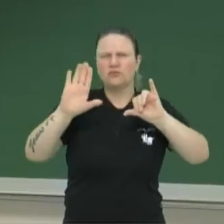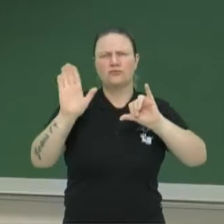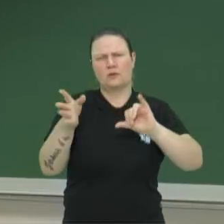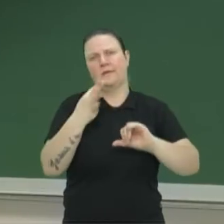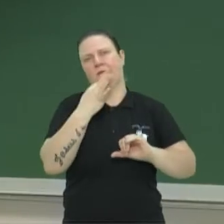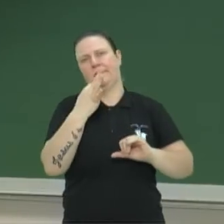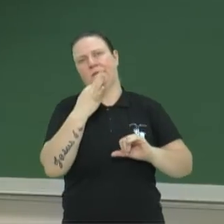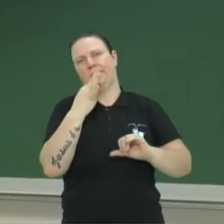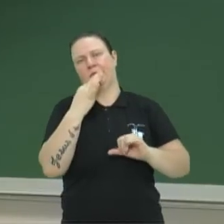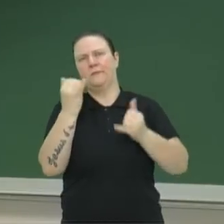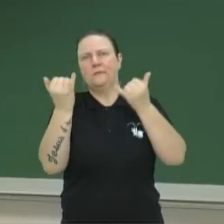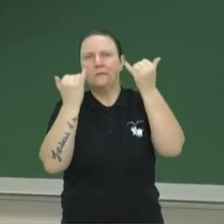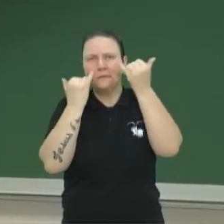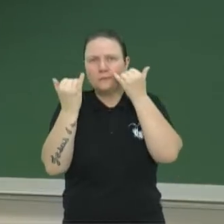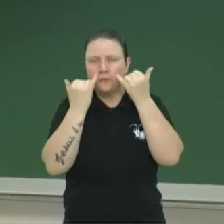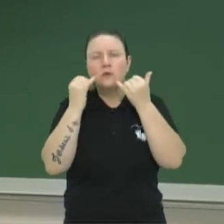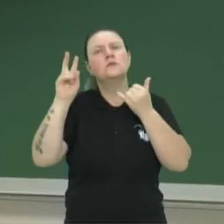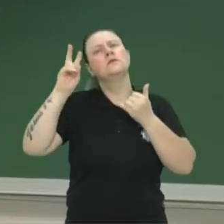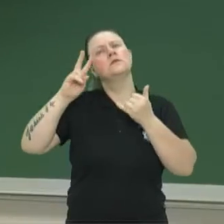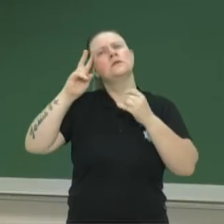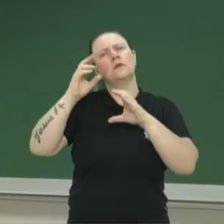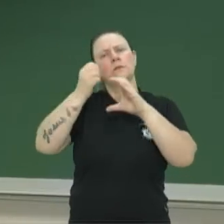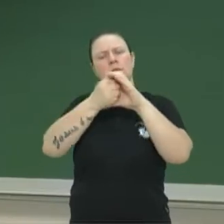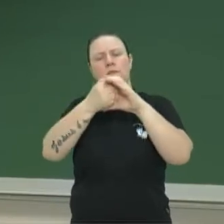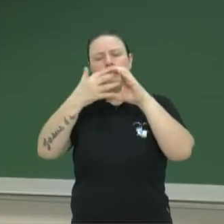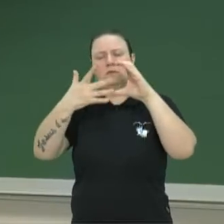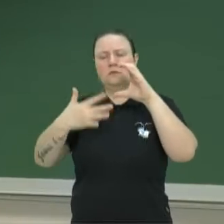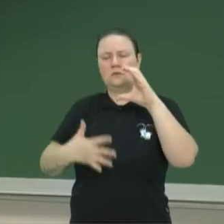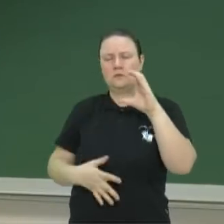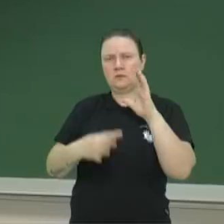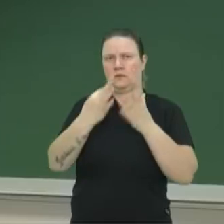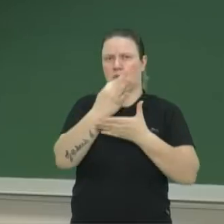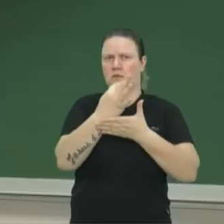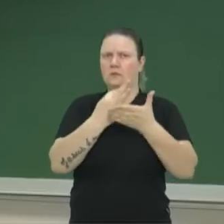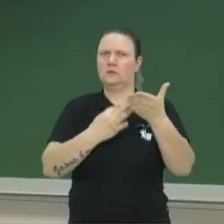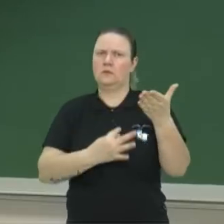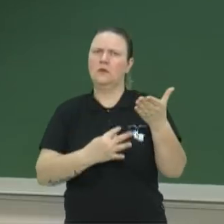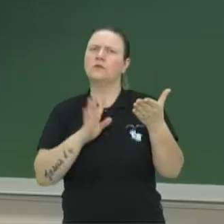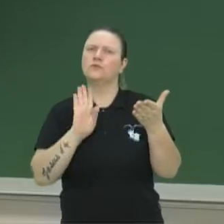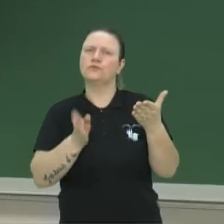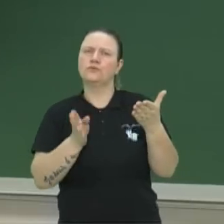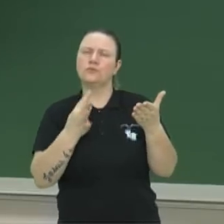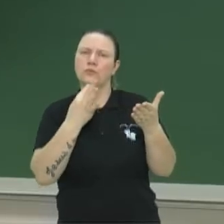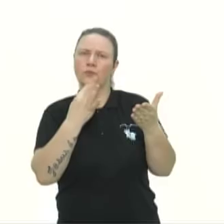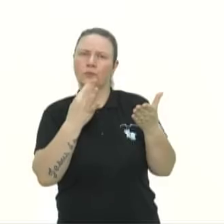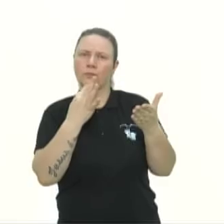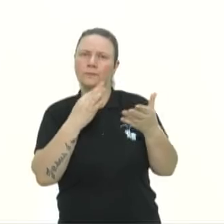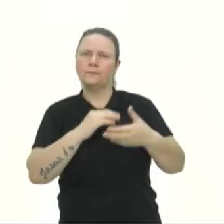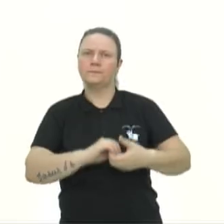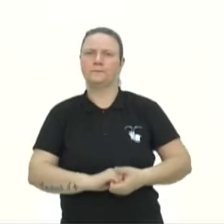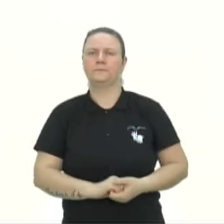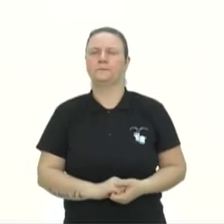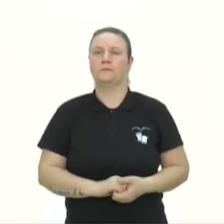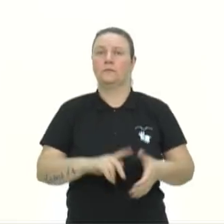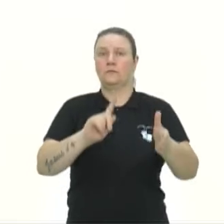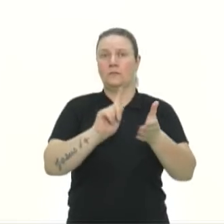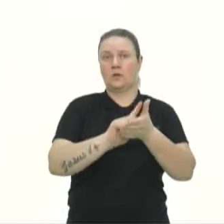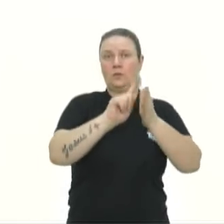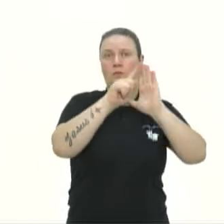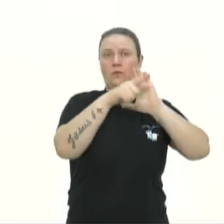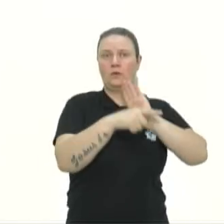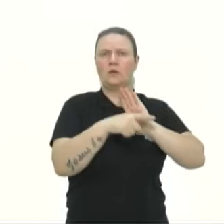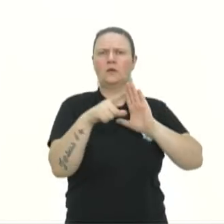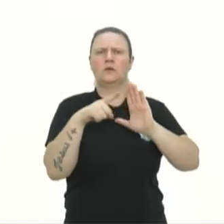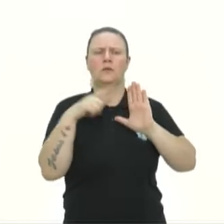Você lembra das características deste texto como um todo, né? Então veja lá, o gênero notícia